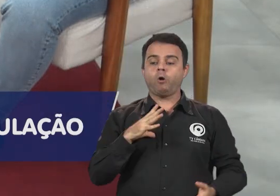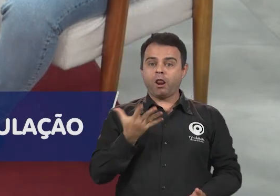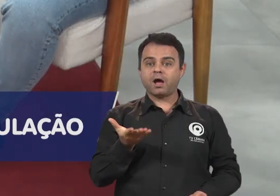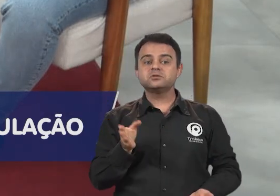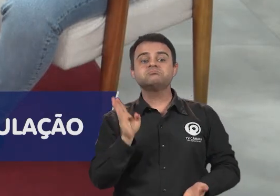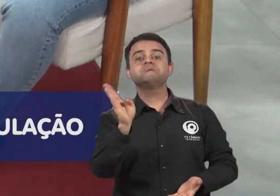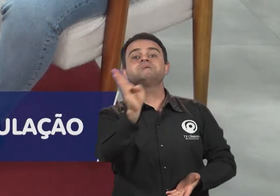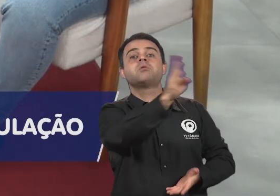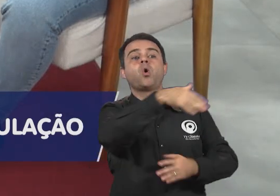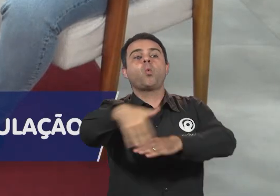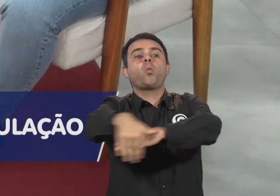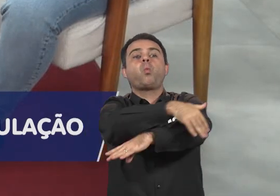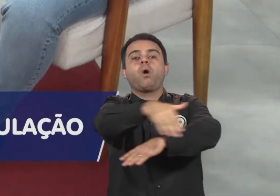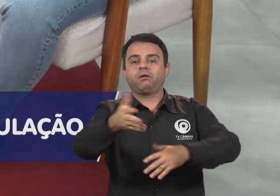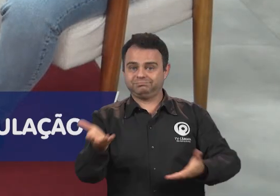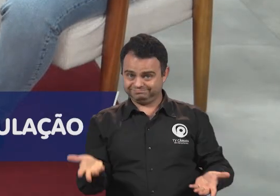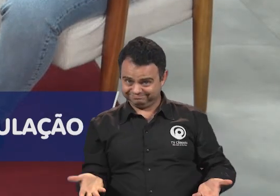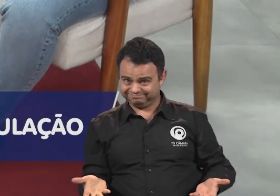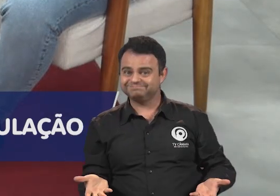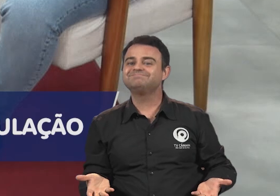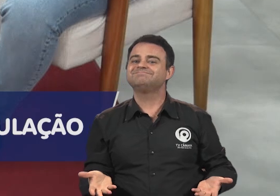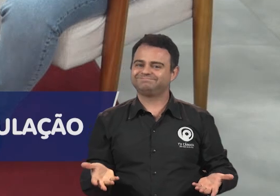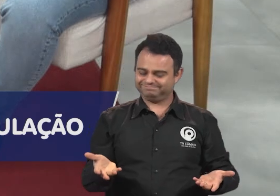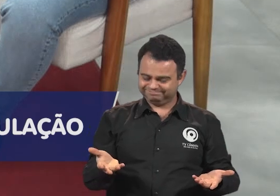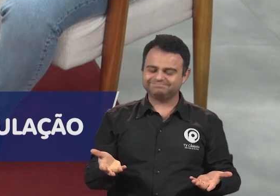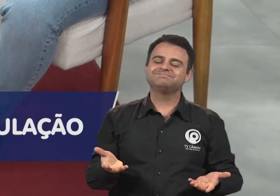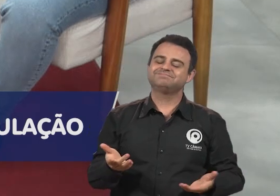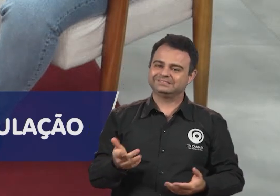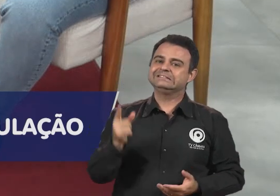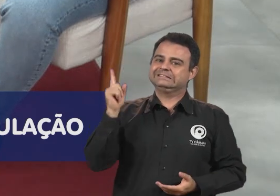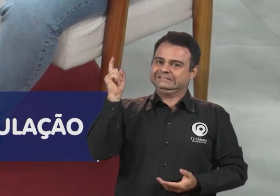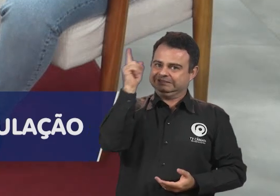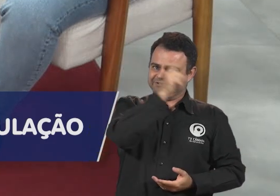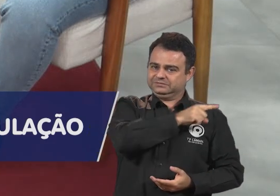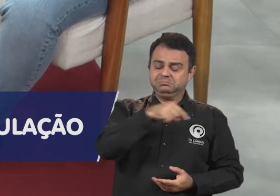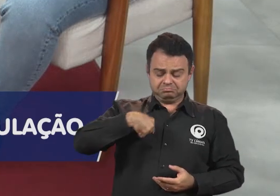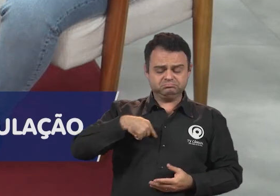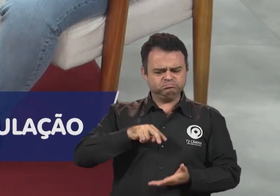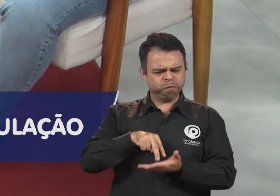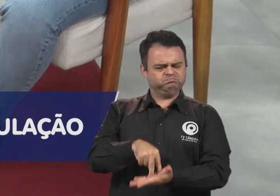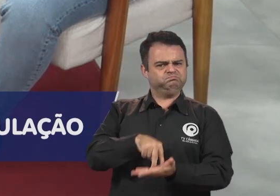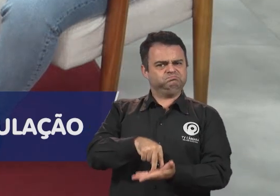buscar uma melhoria. E é isso que a gente tem feito, como vereador, dentro do Poder Legislativo,